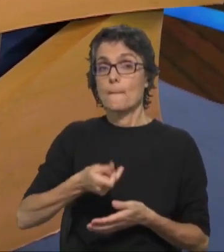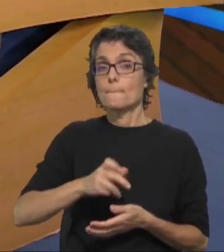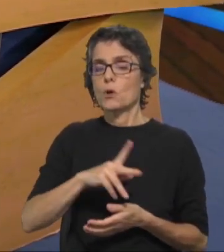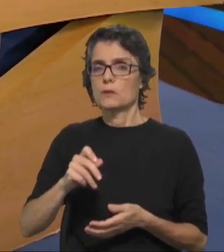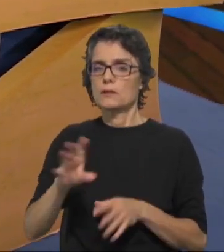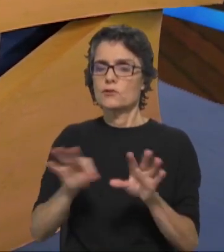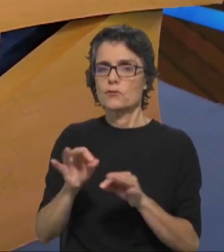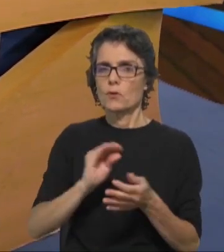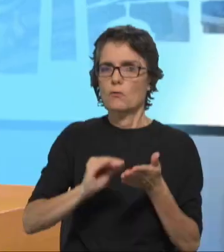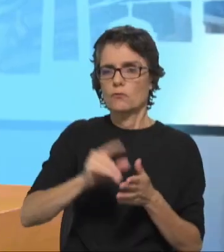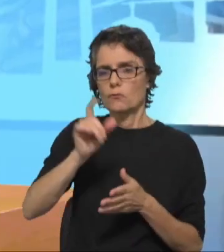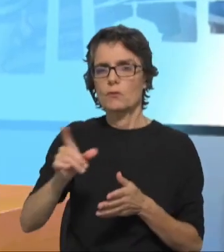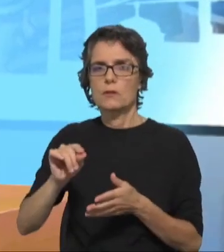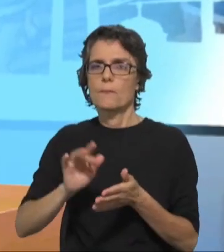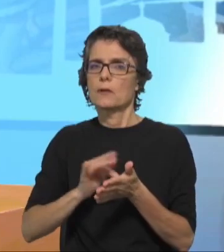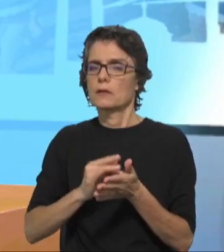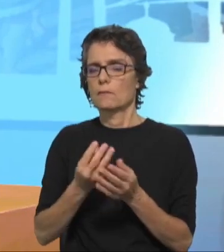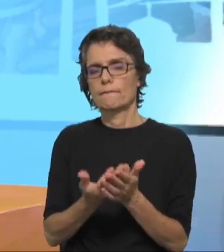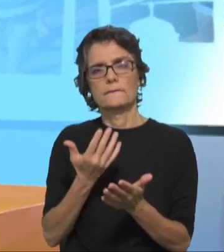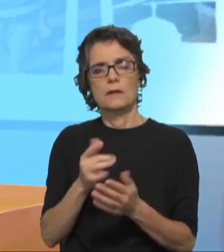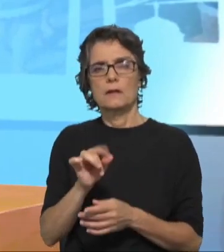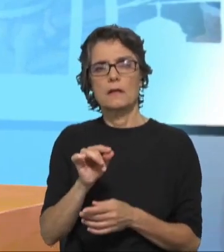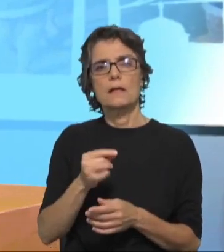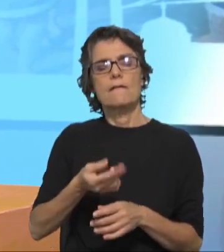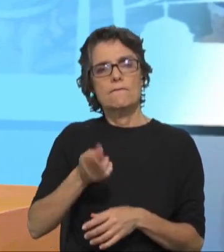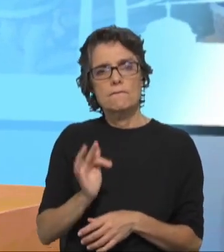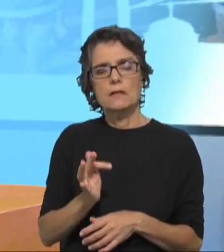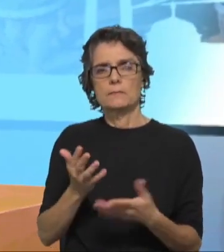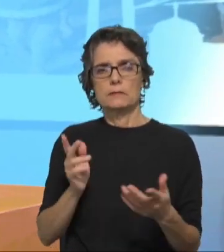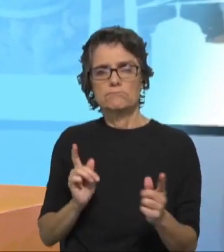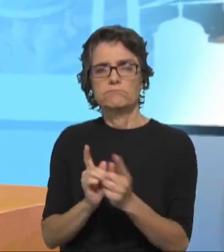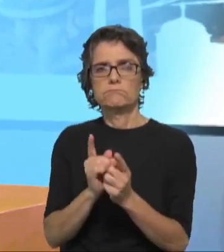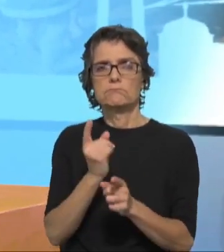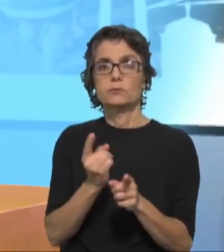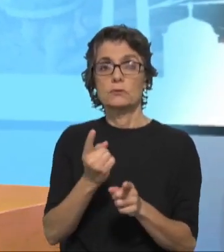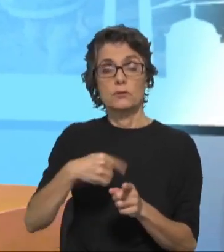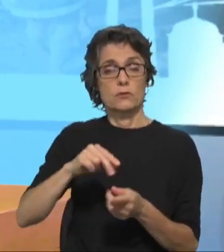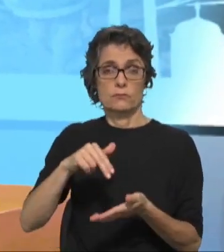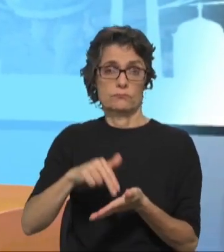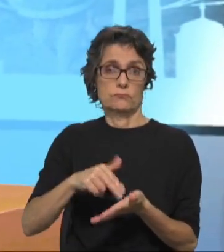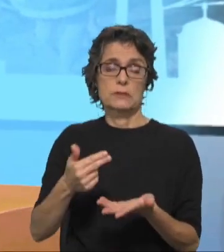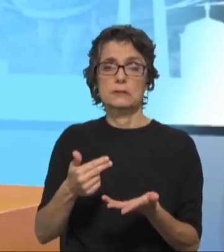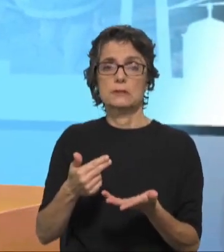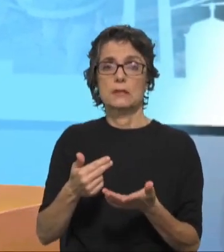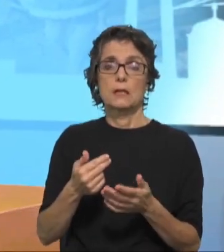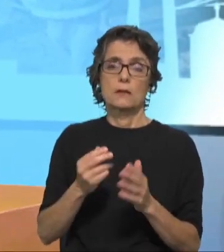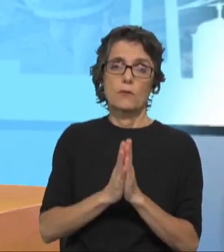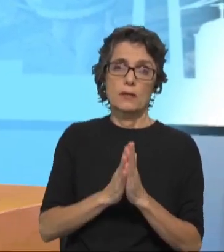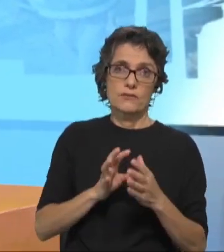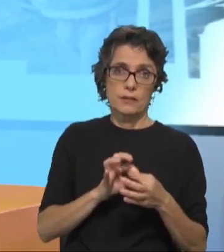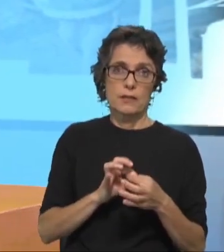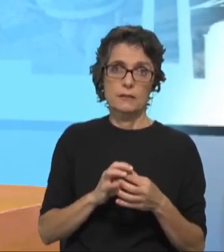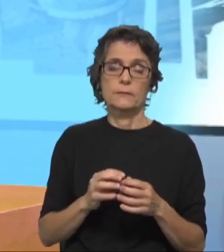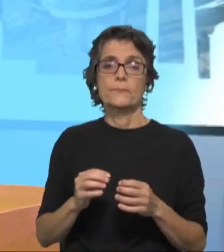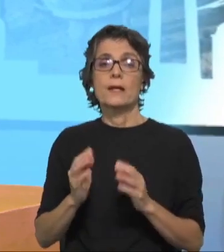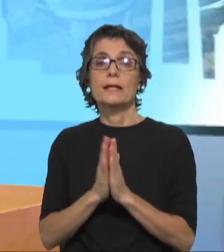enquanto missão, tem feito um trabalho excepcional. Por isso importa esta presença no mundo. Sendo que a Igreja, e nós ouvimos muitas vezes esta dicotomia, a Igreja e o